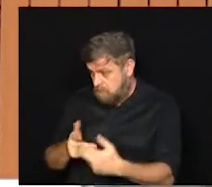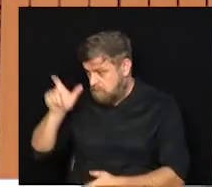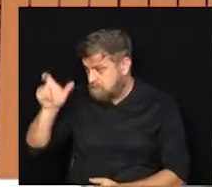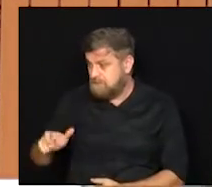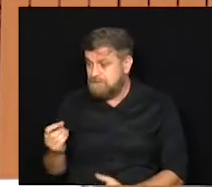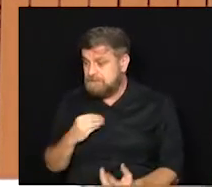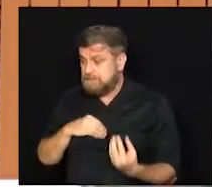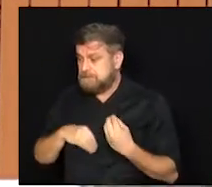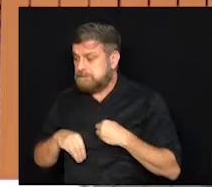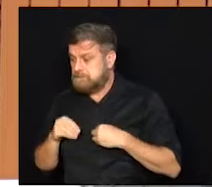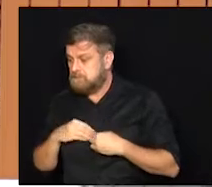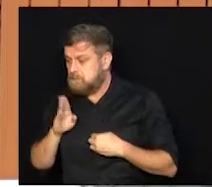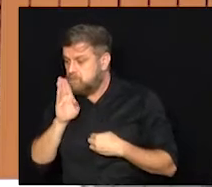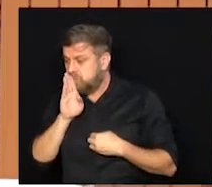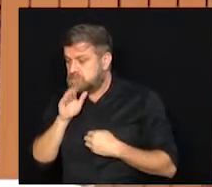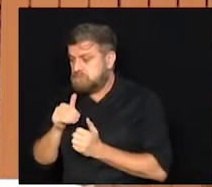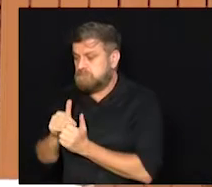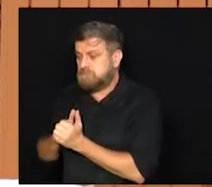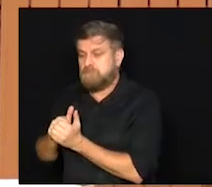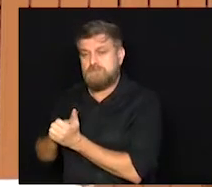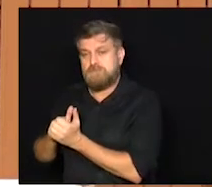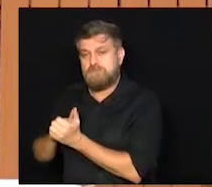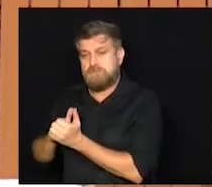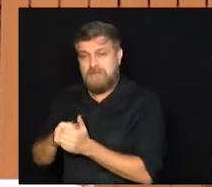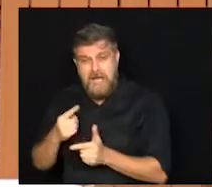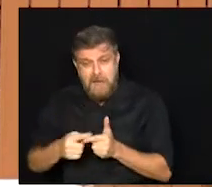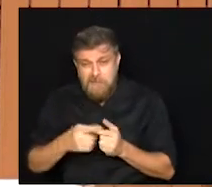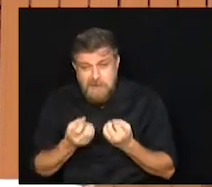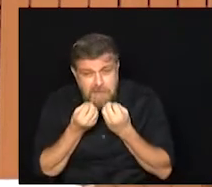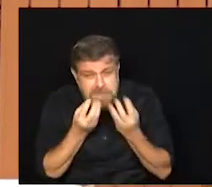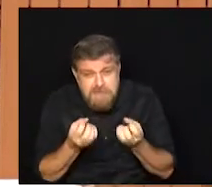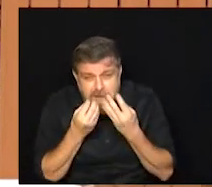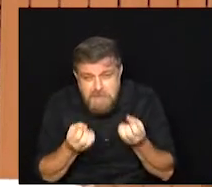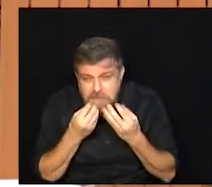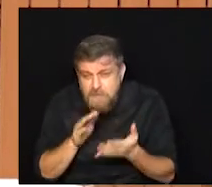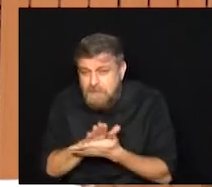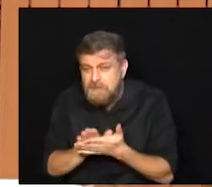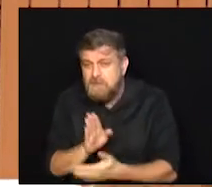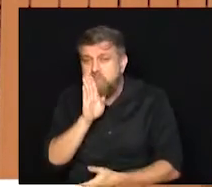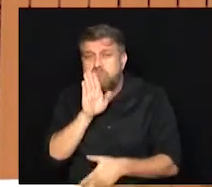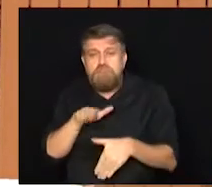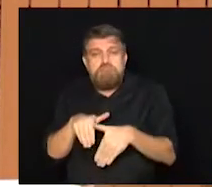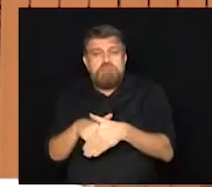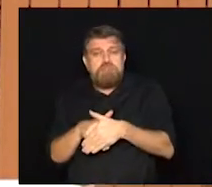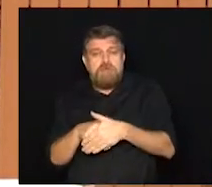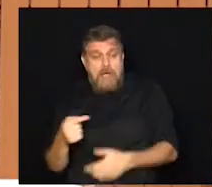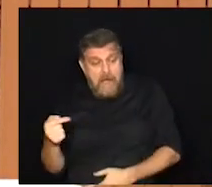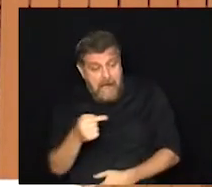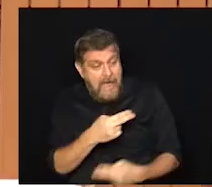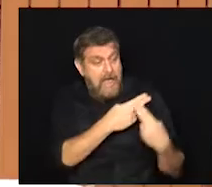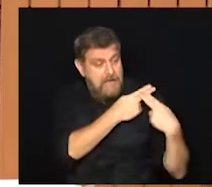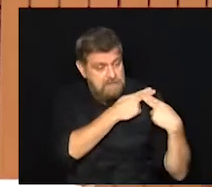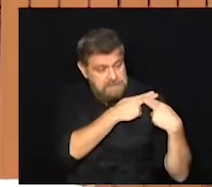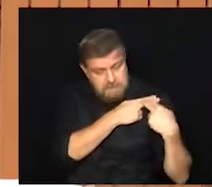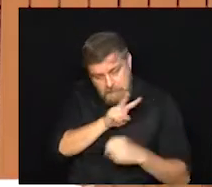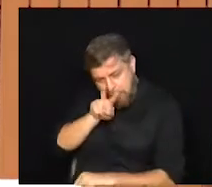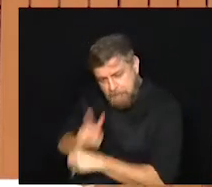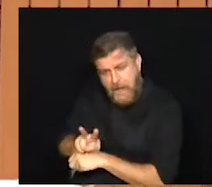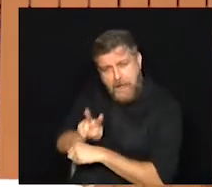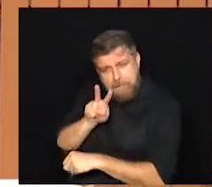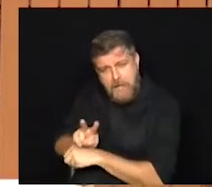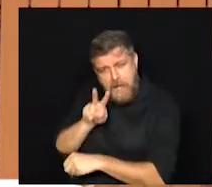depressão, tudo, mas não se expõe o problema realmente aos órgãos que realmente que possam defendê-los e que possam